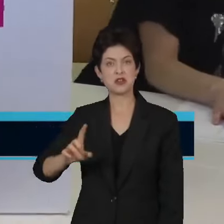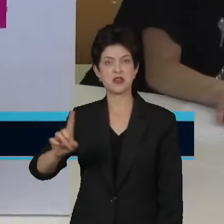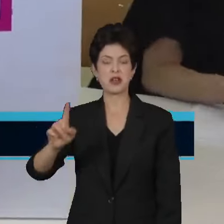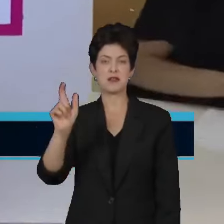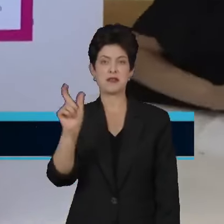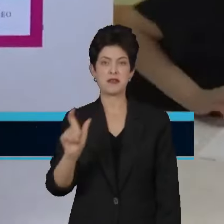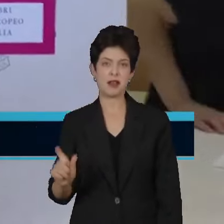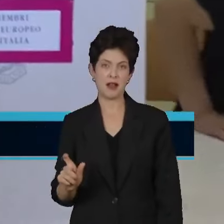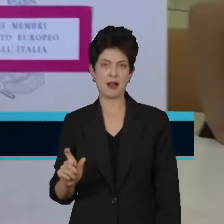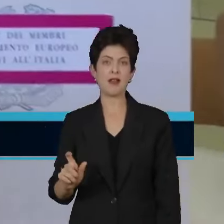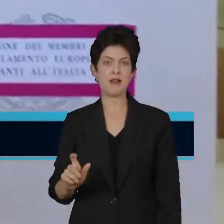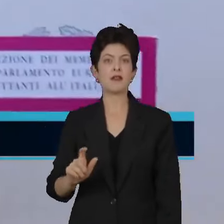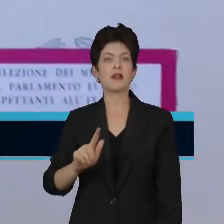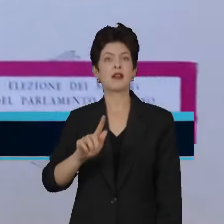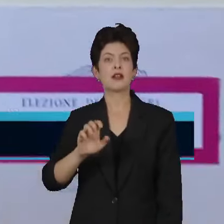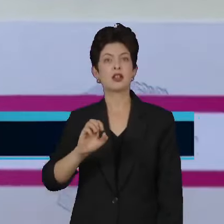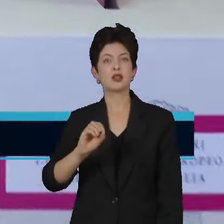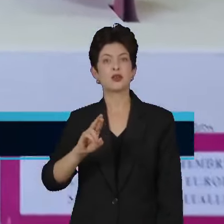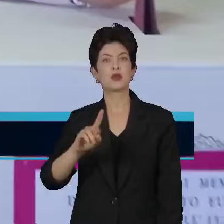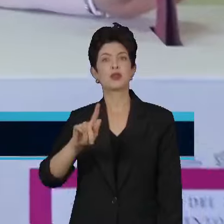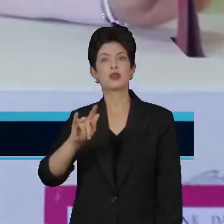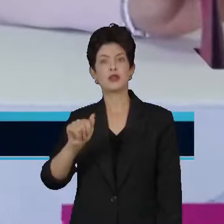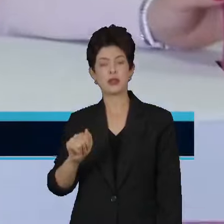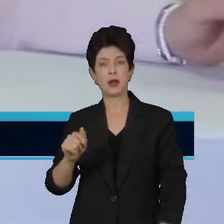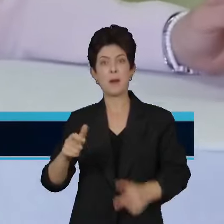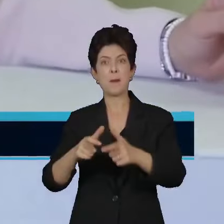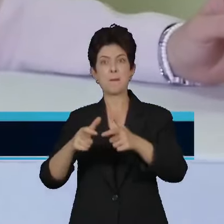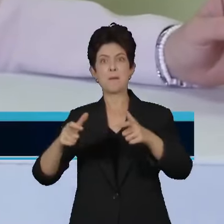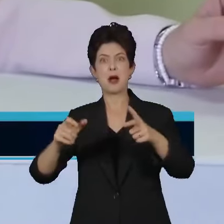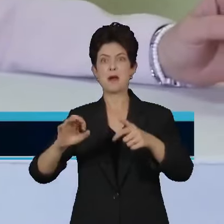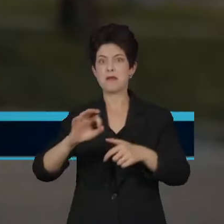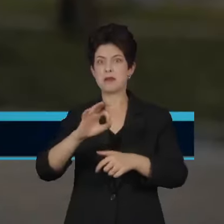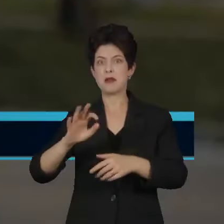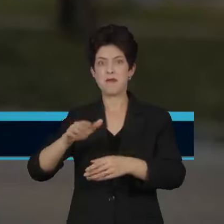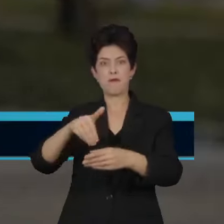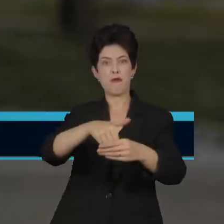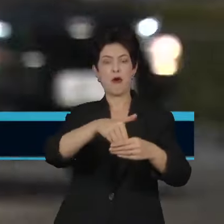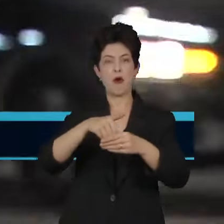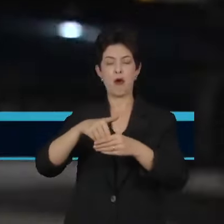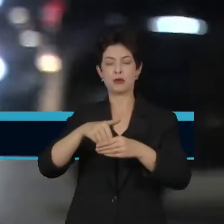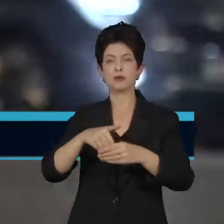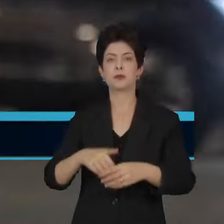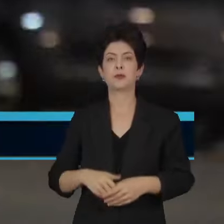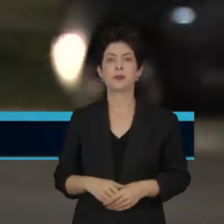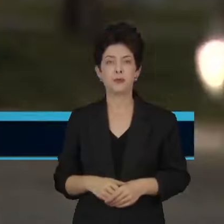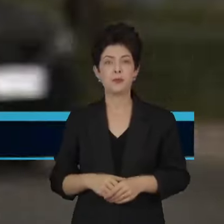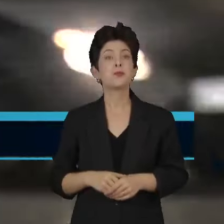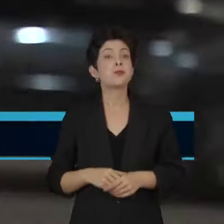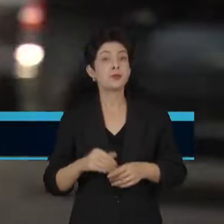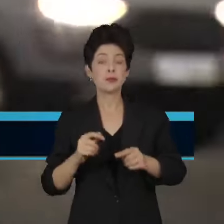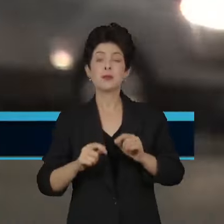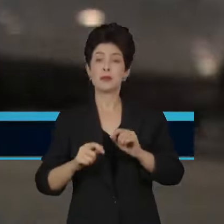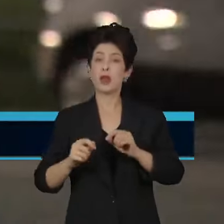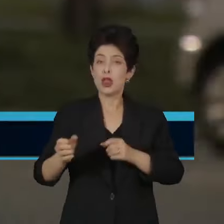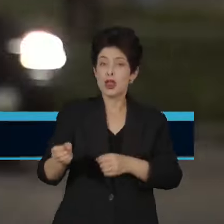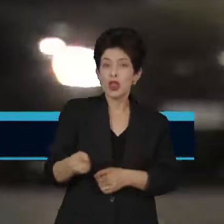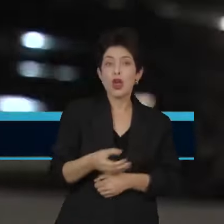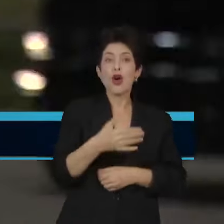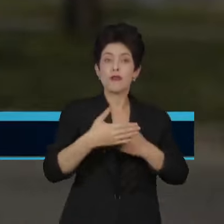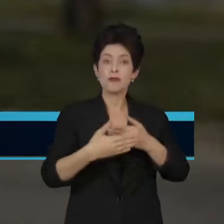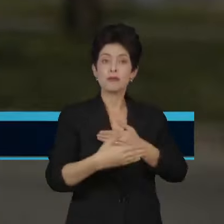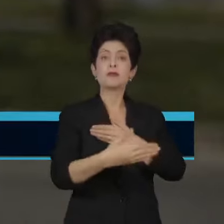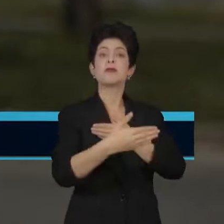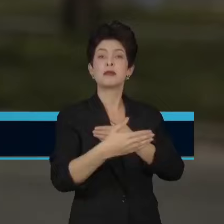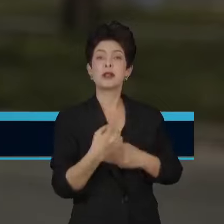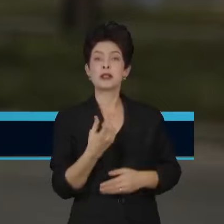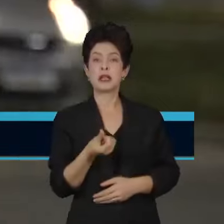Itália, Giorgia Meloni, que obteve a maior porcentagem de votos no país. A estreia da nova legislatura está marcada para o próximo dia